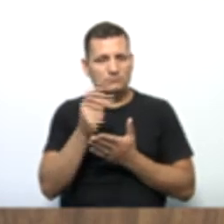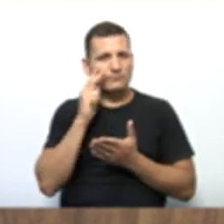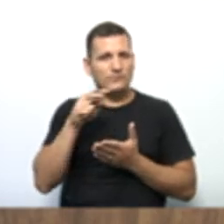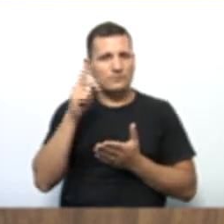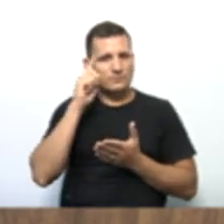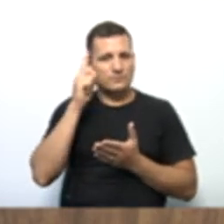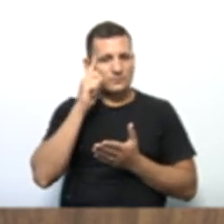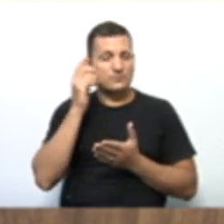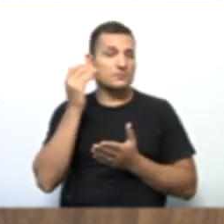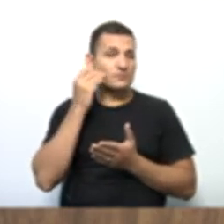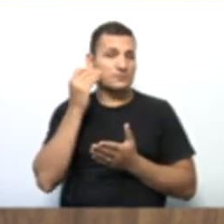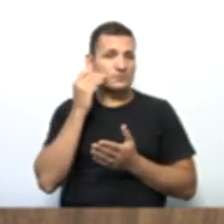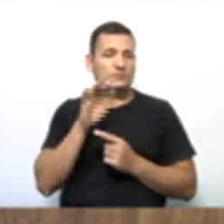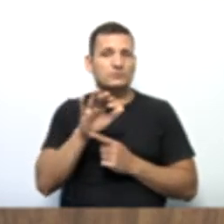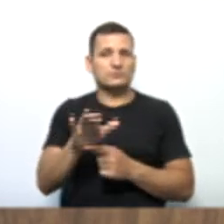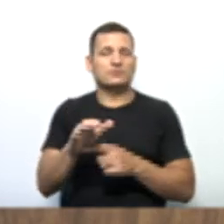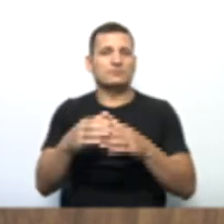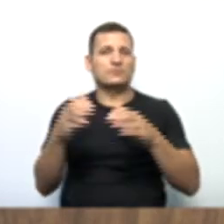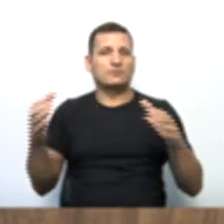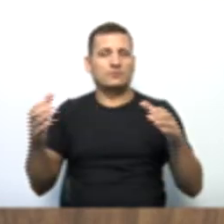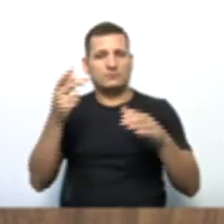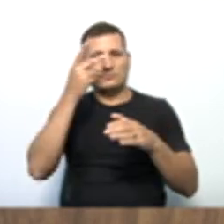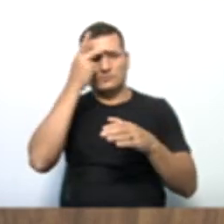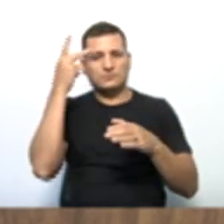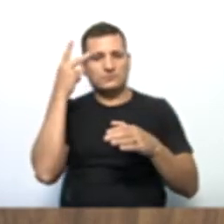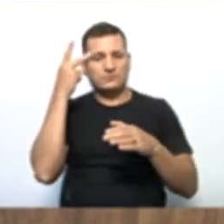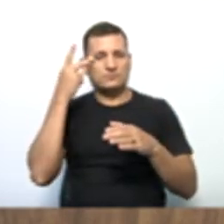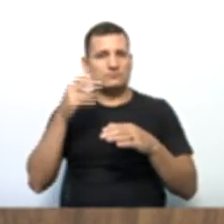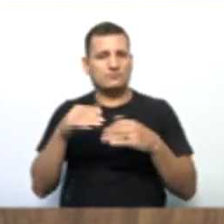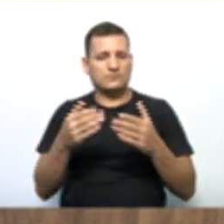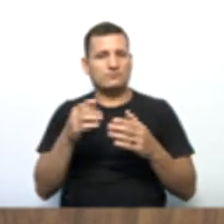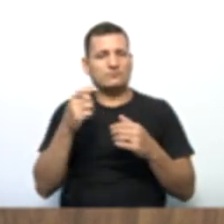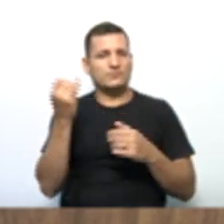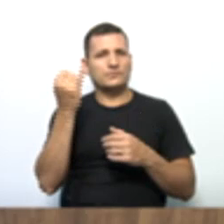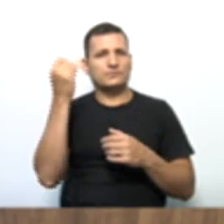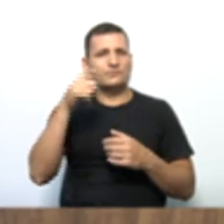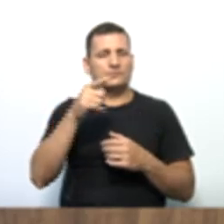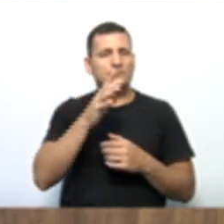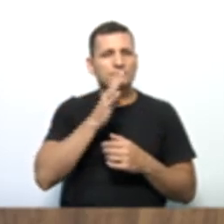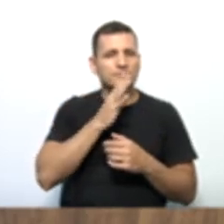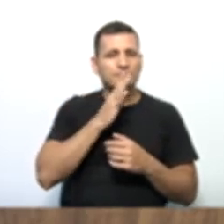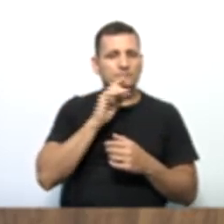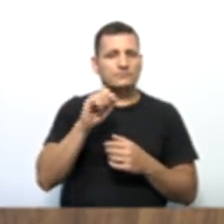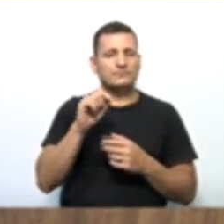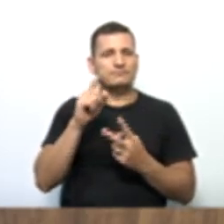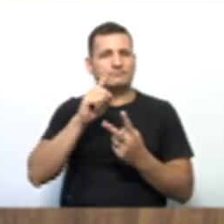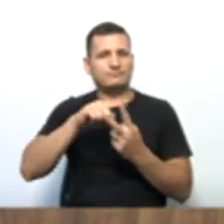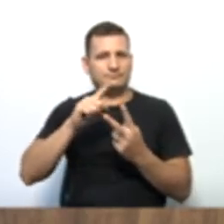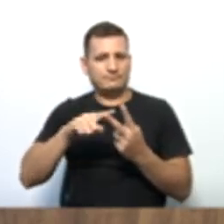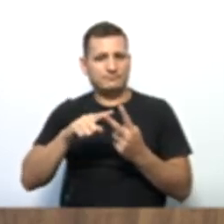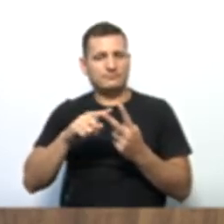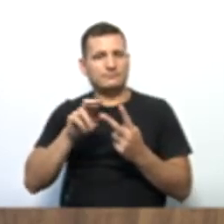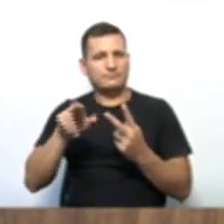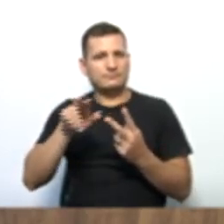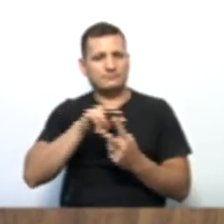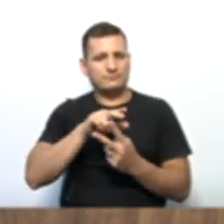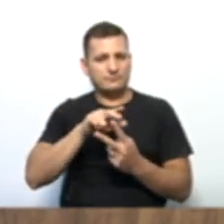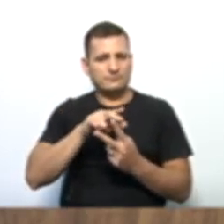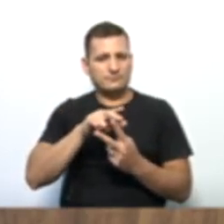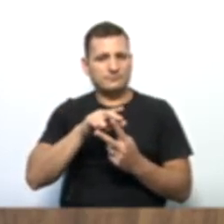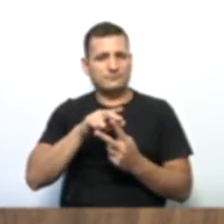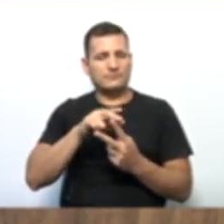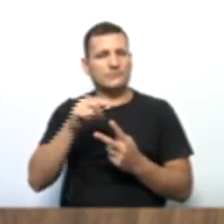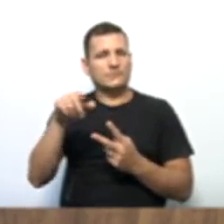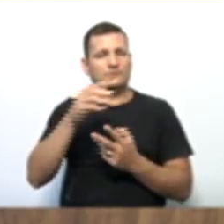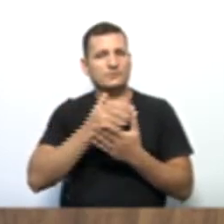tentar satisfazer o maior número de pessoas. Então, quer dizer, o importante é que você esteja conhecendo dois lados, duas concepções distintas, e você vai